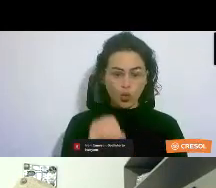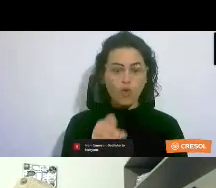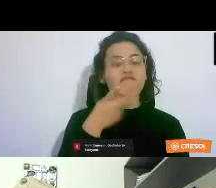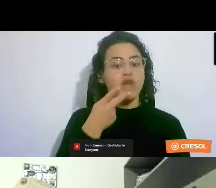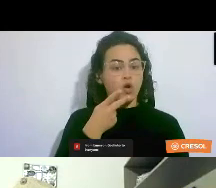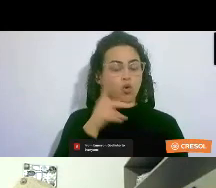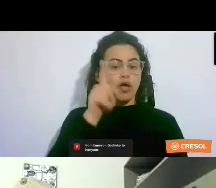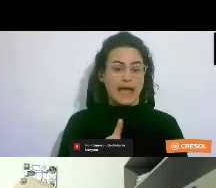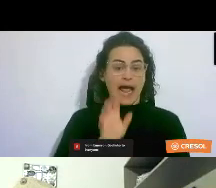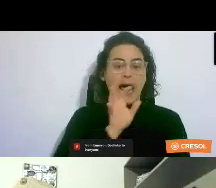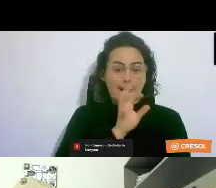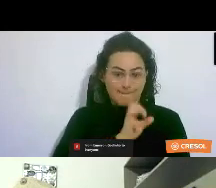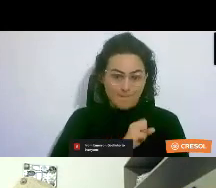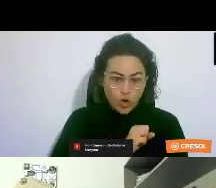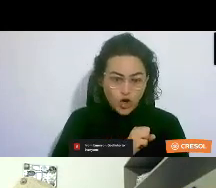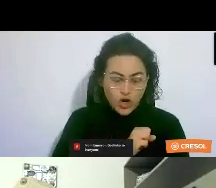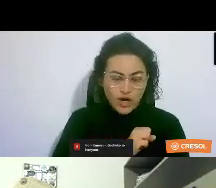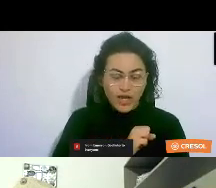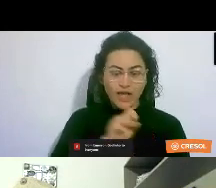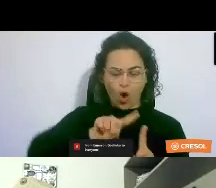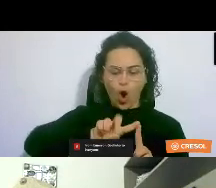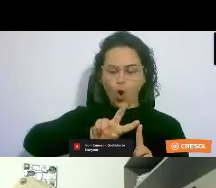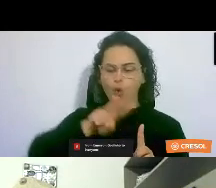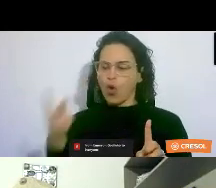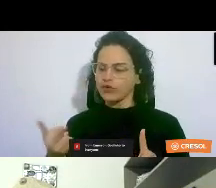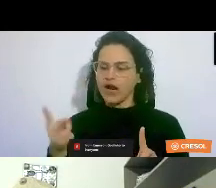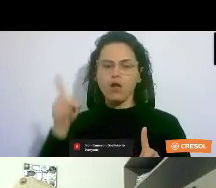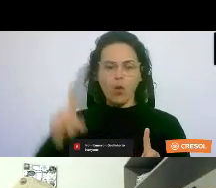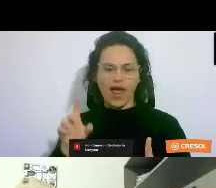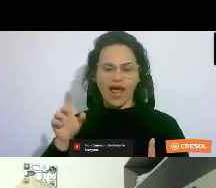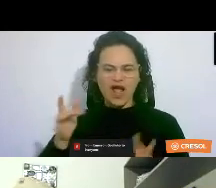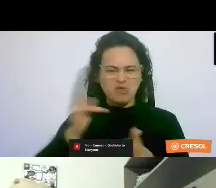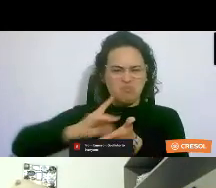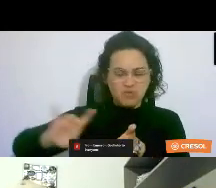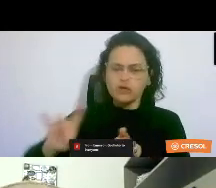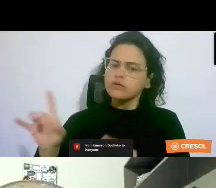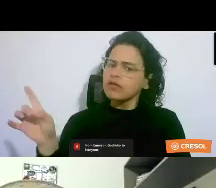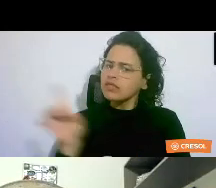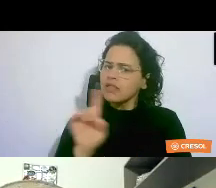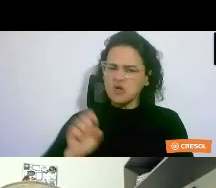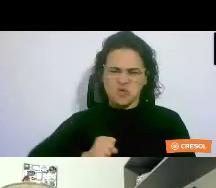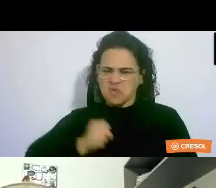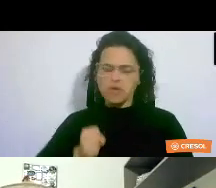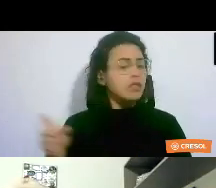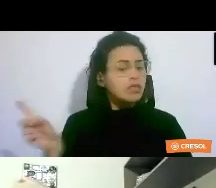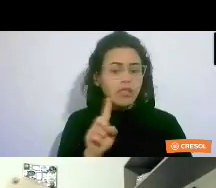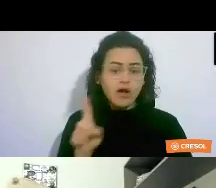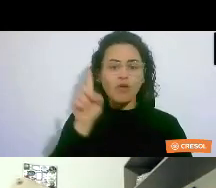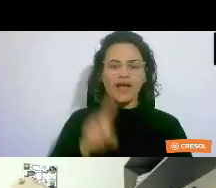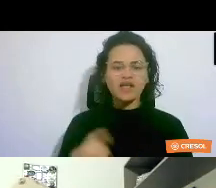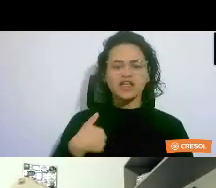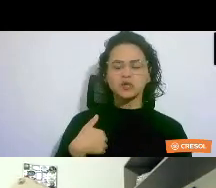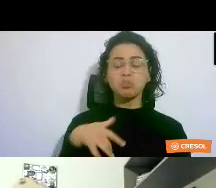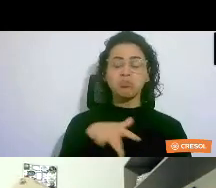indiferente, a gente não está sendo amoroso, a gente não está dedicando aquilo que é comum ao rotariano, à família. Então,